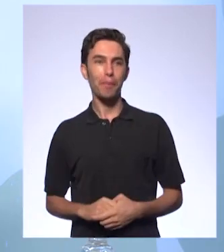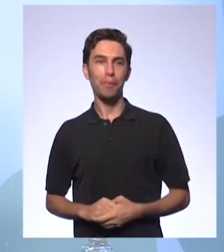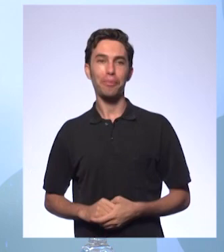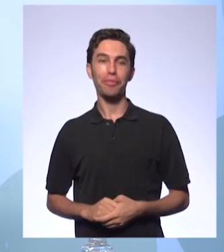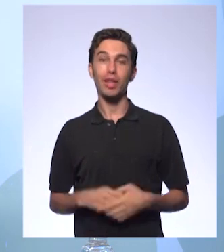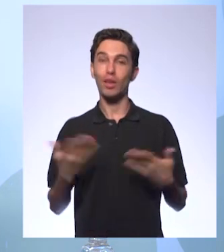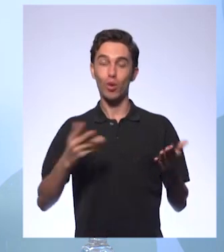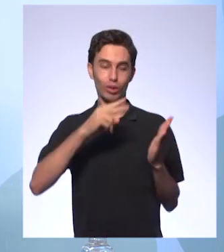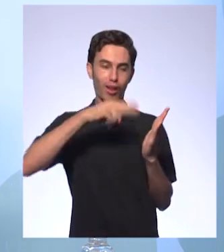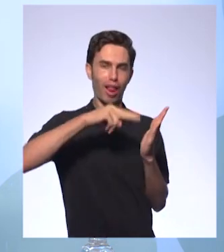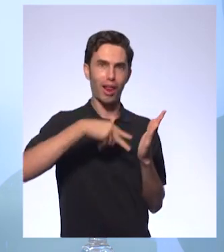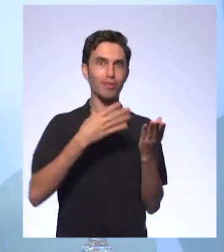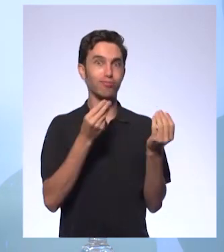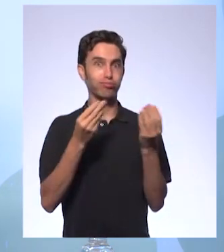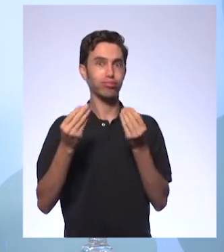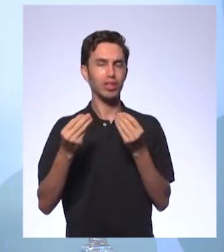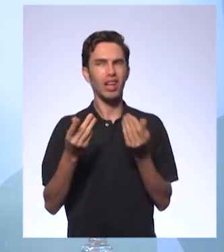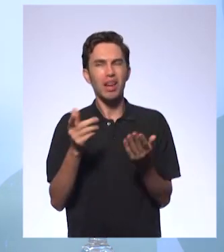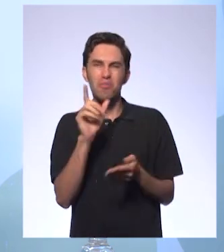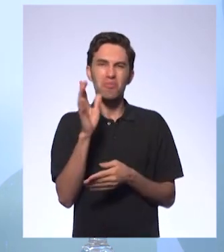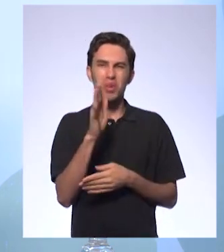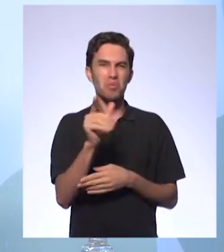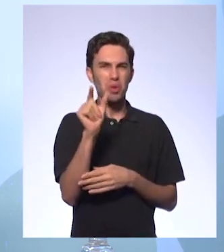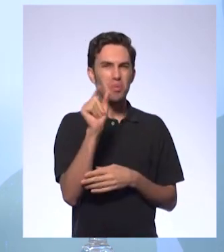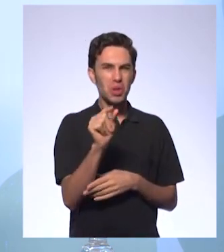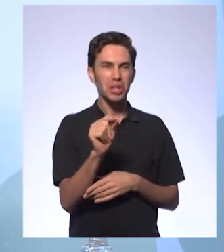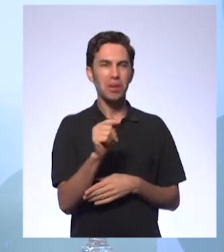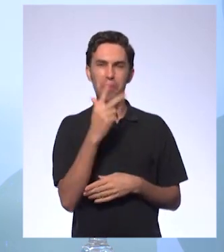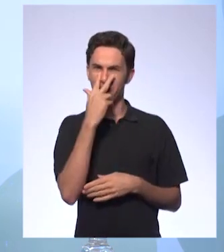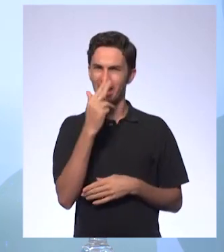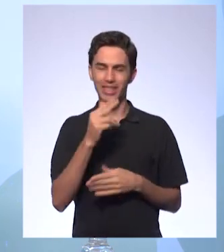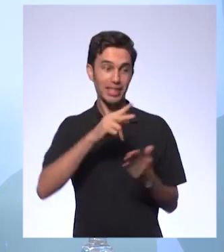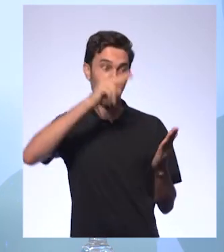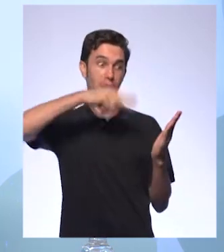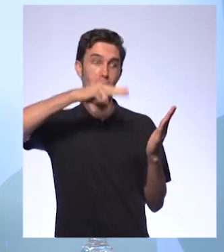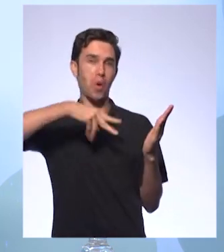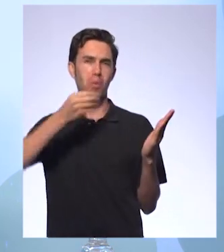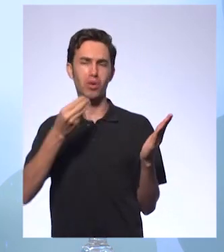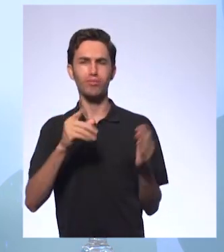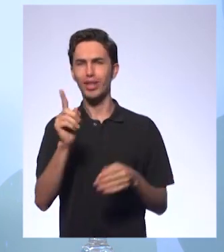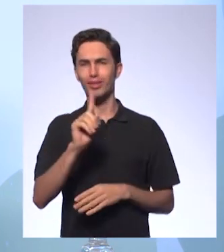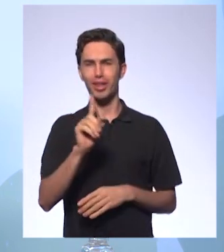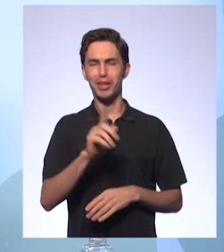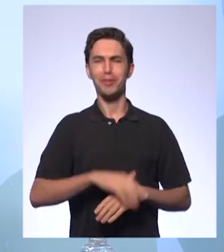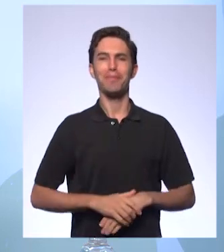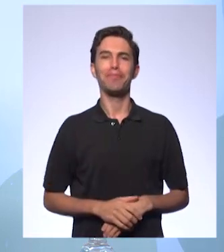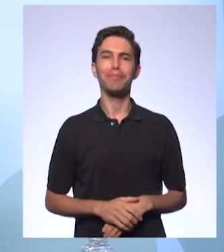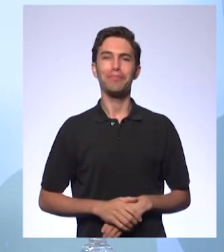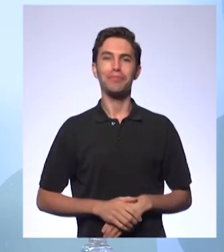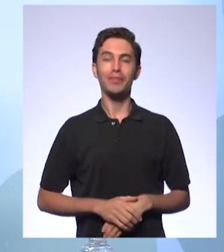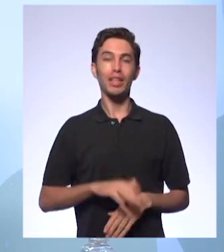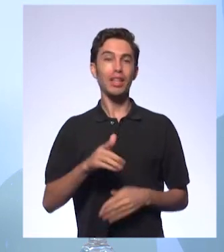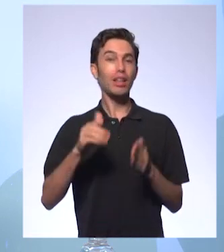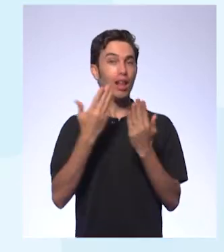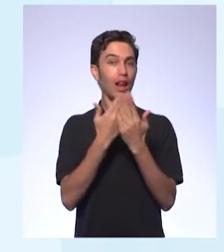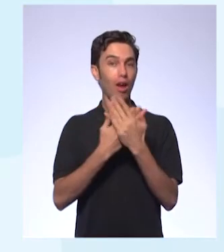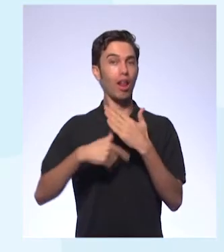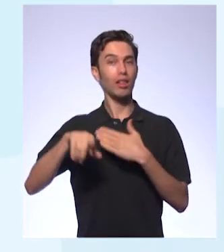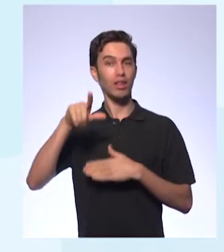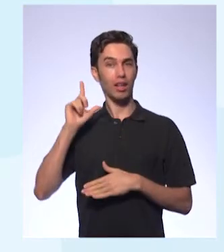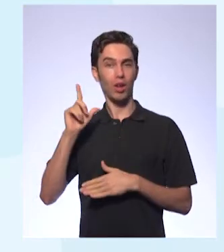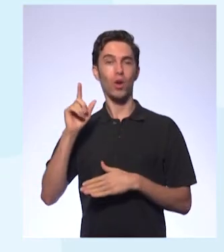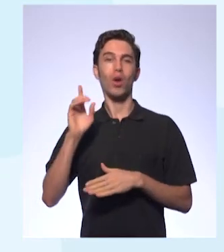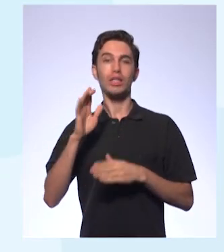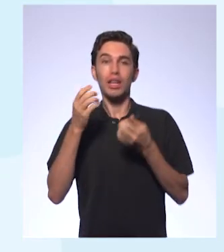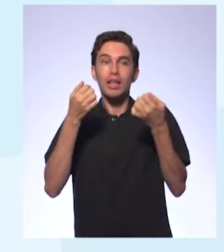para a gente ler. Hoje não é tanta coisa, não. Lendo assim dá impressão, né? E na aula anterior, a gente trabalhou o quê? A